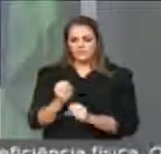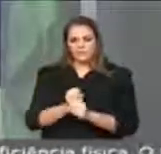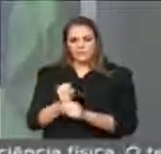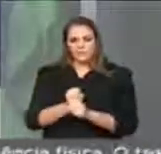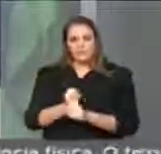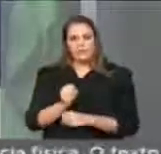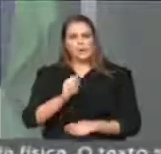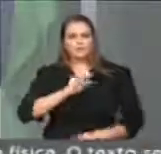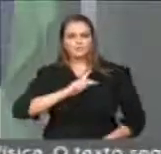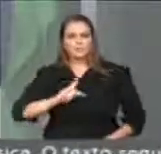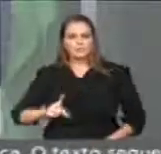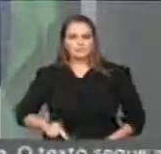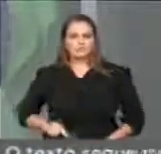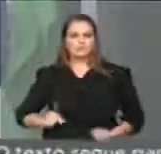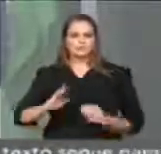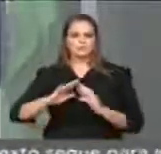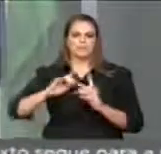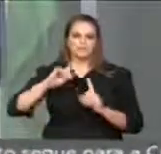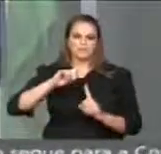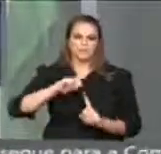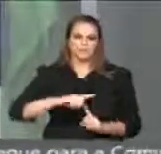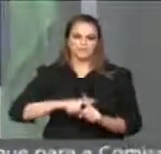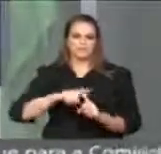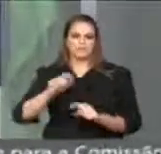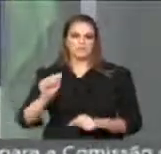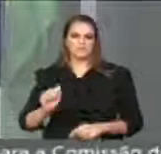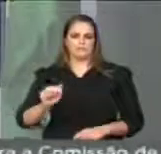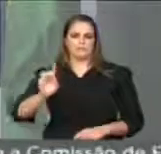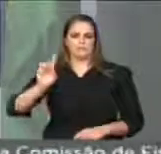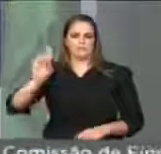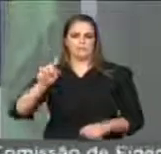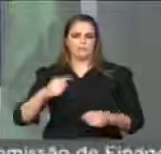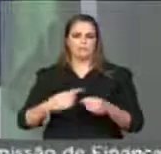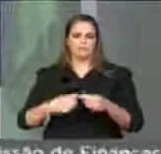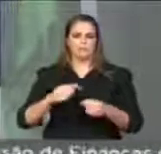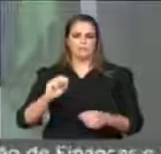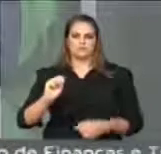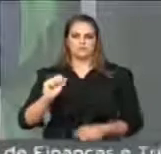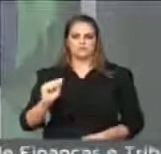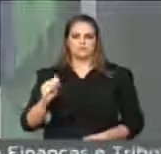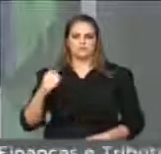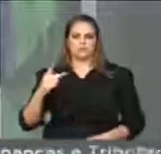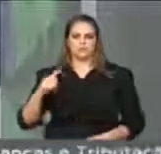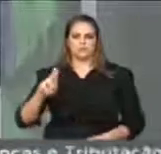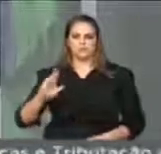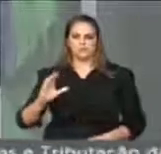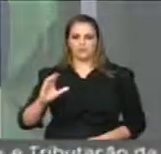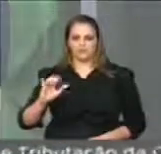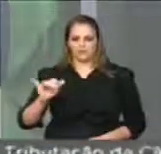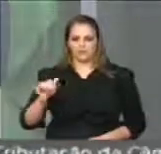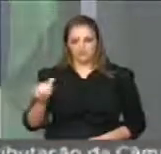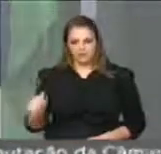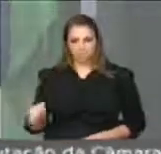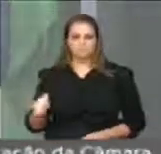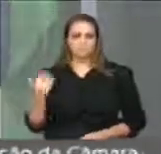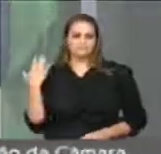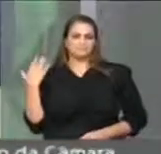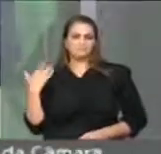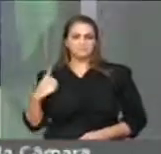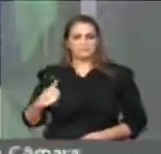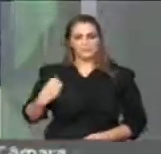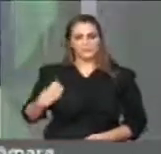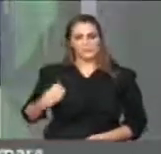da Assembleia de Deus de Sapucaia do Sul. Pastor Bento Teixeira atualmente estava exercendo a função